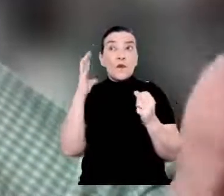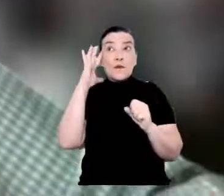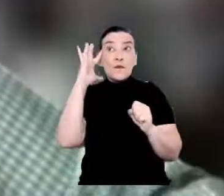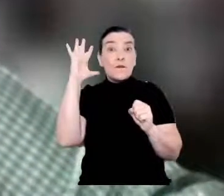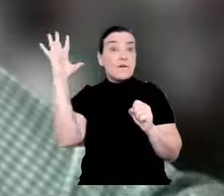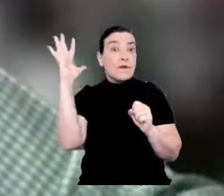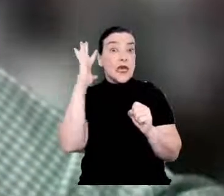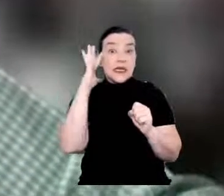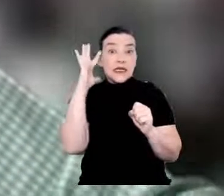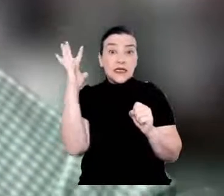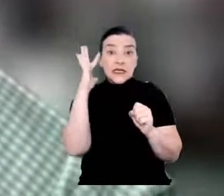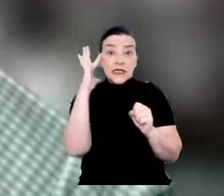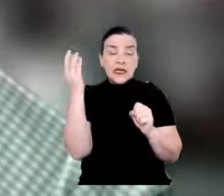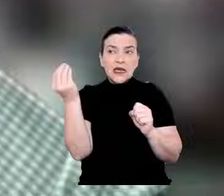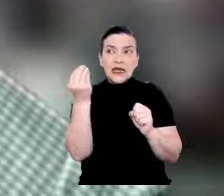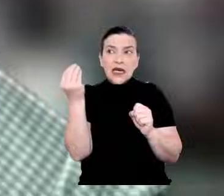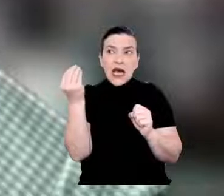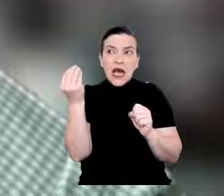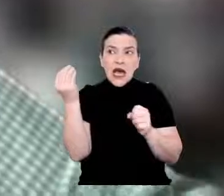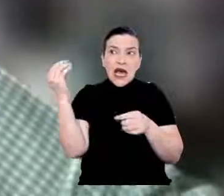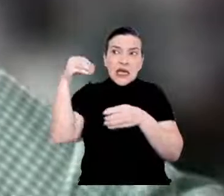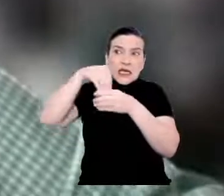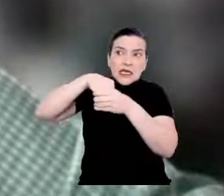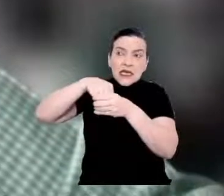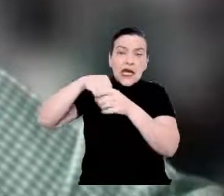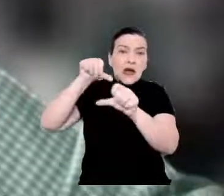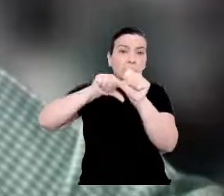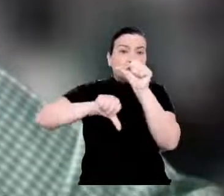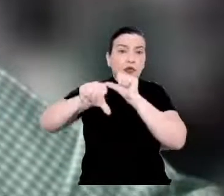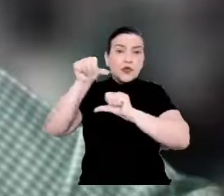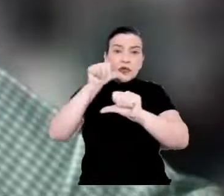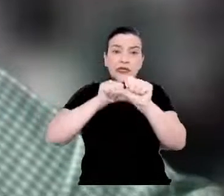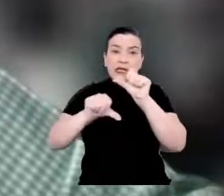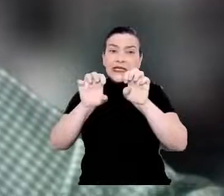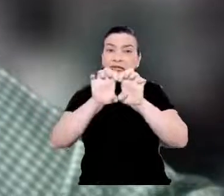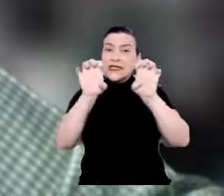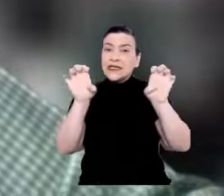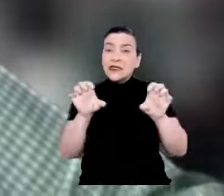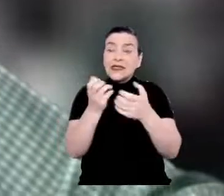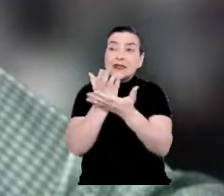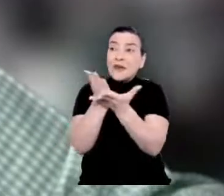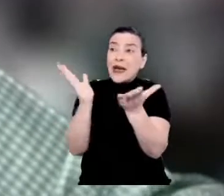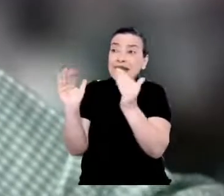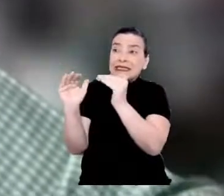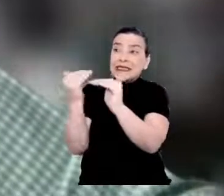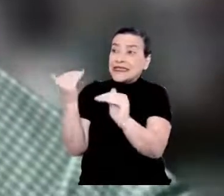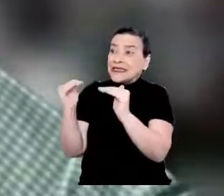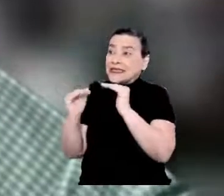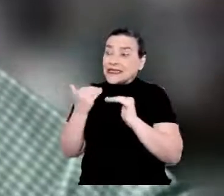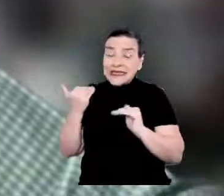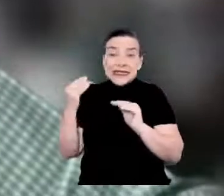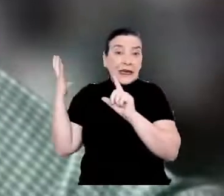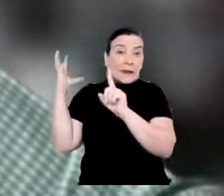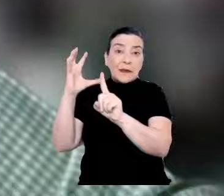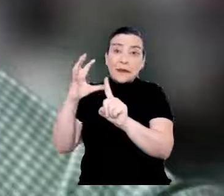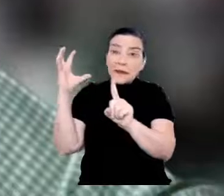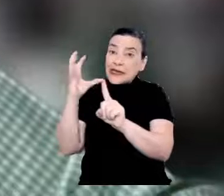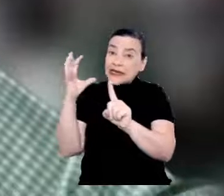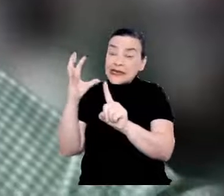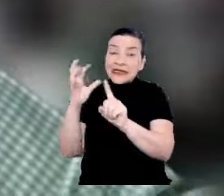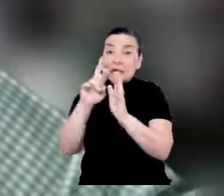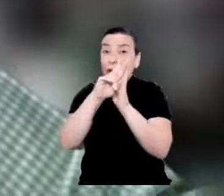Seria possível implementar mudanças estruturantes quando temos posições contraditórias, pressões fortes para o resultado